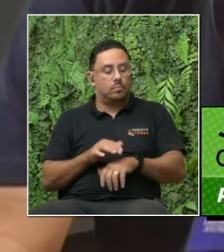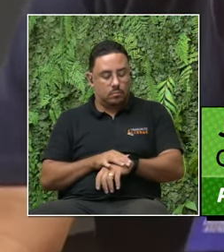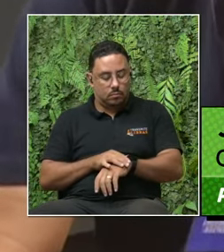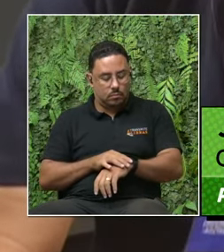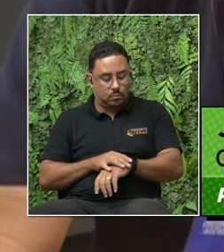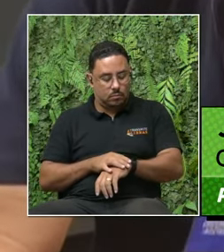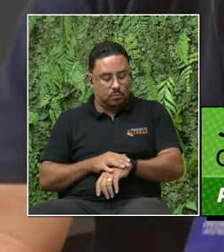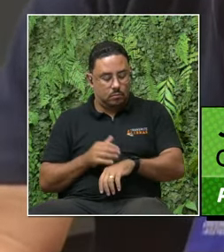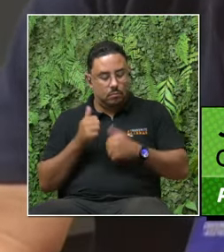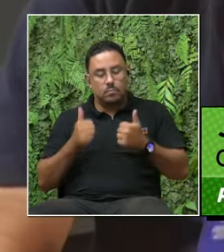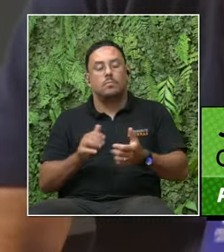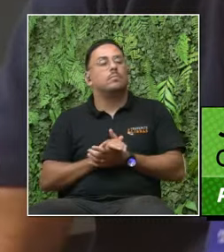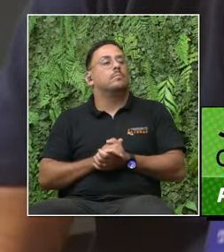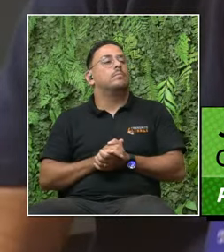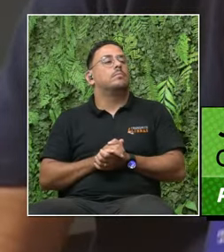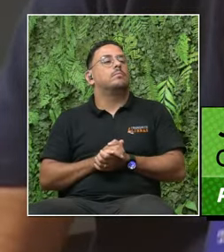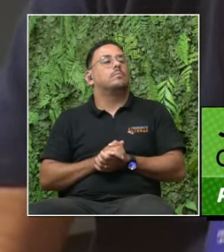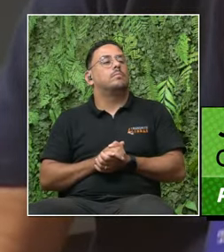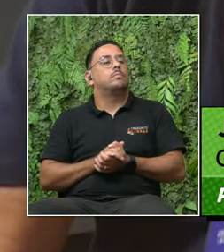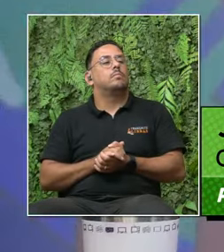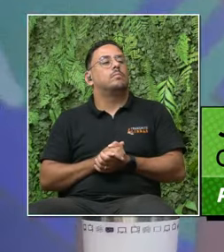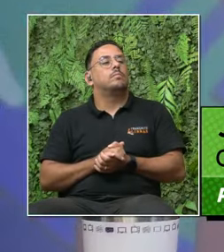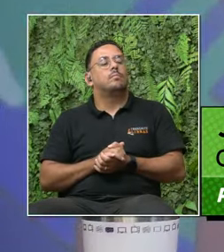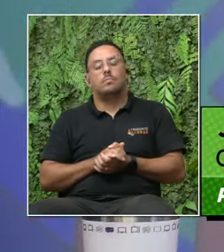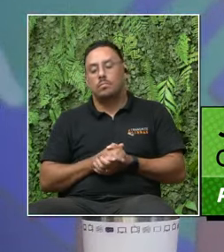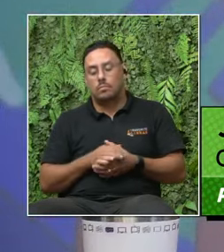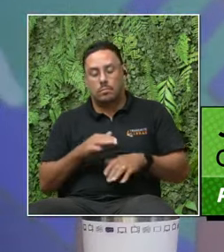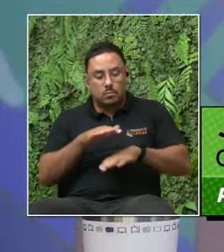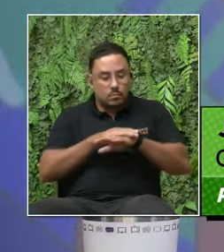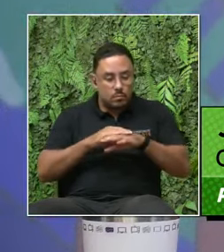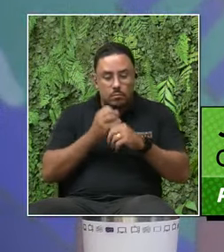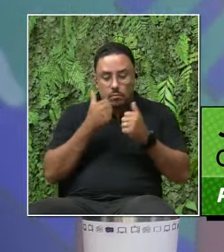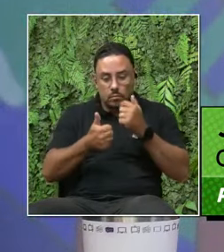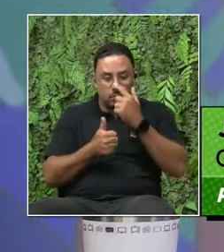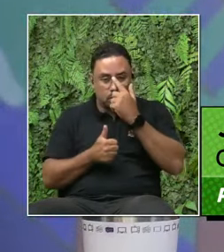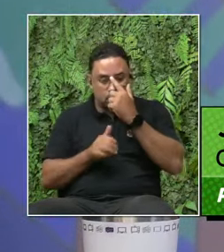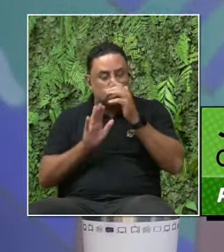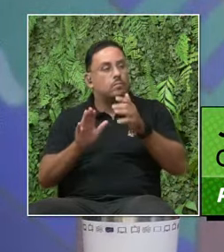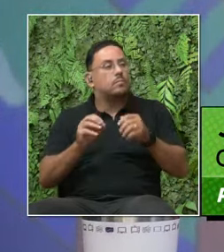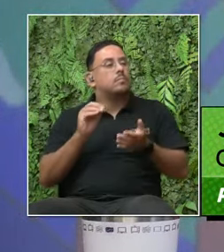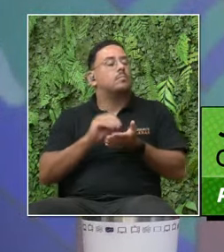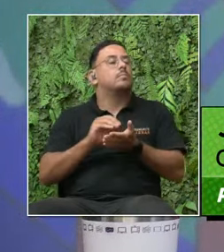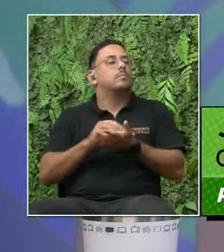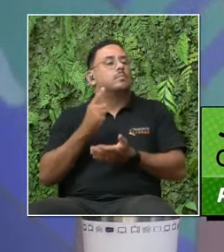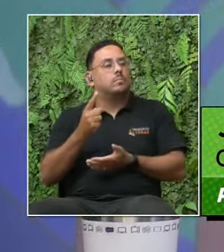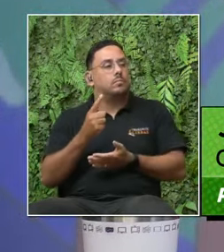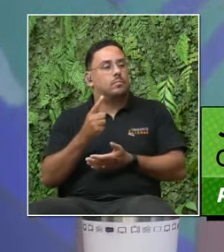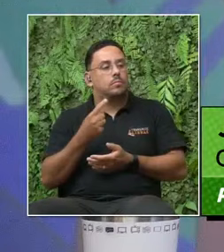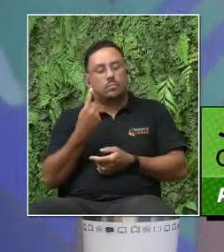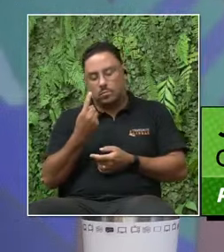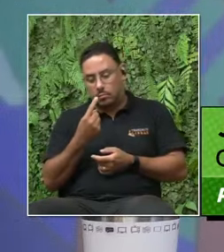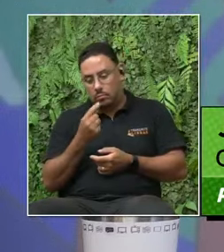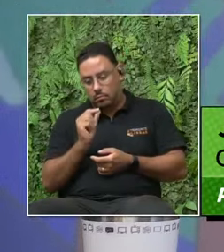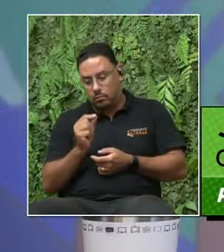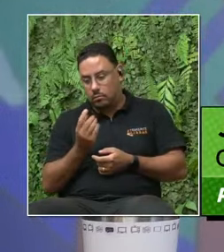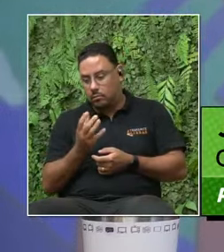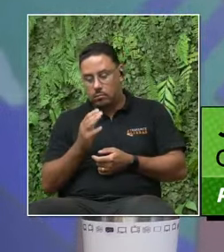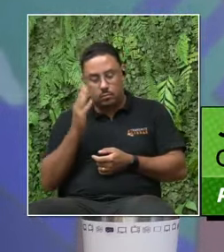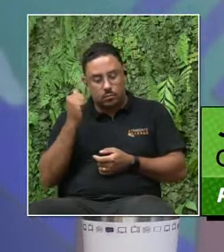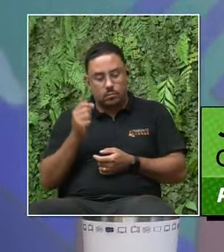rapaz muito bem senhores discussão tá muito boa tá muito legal mas tá faltando um componente aí que a gente